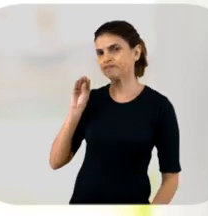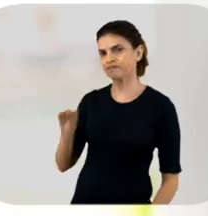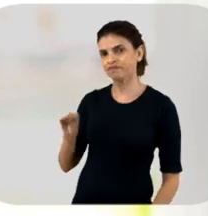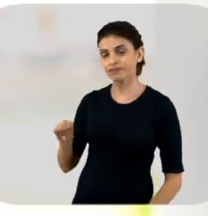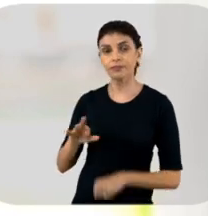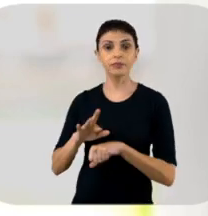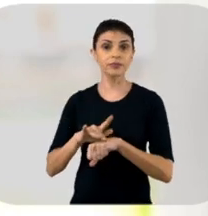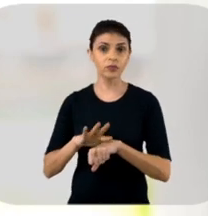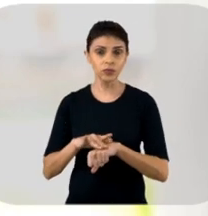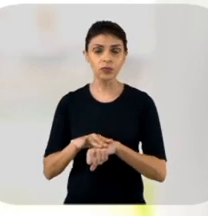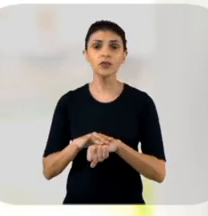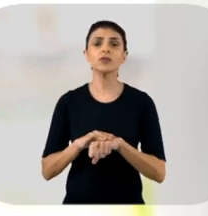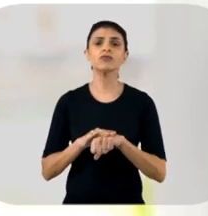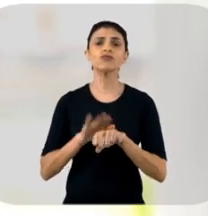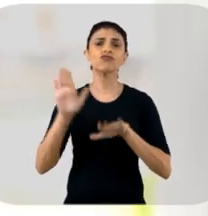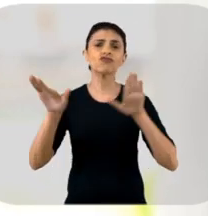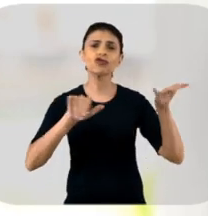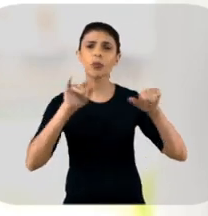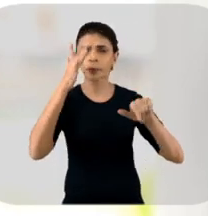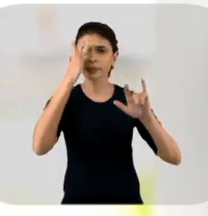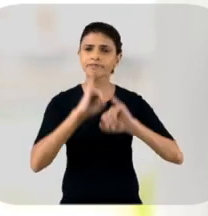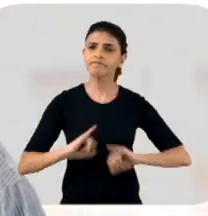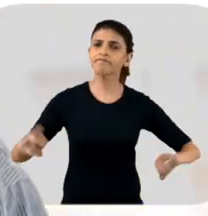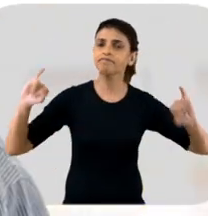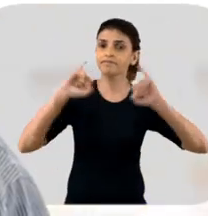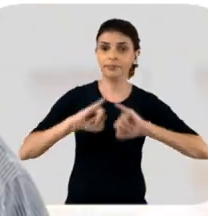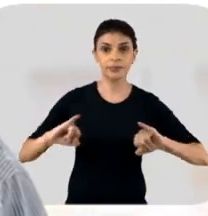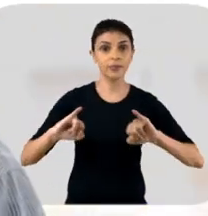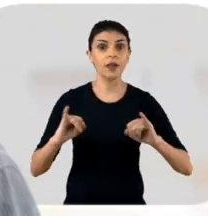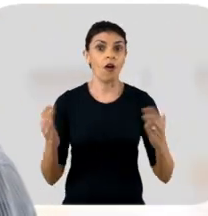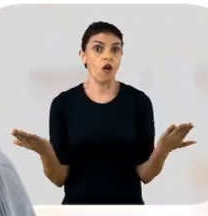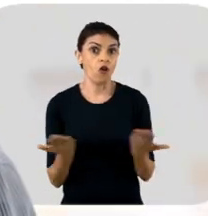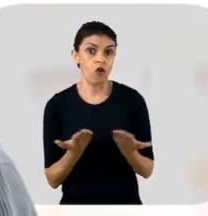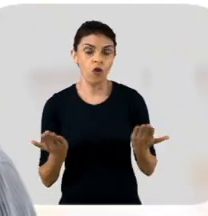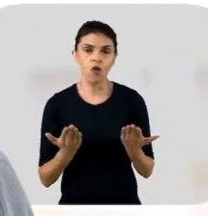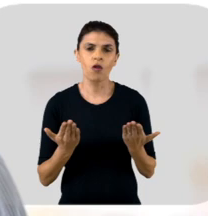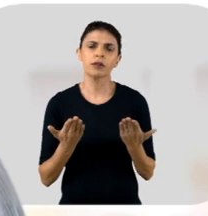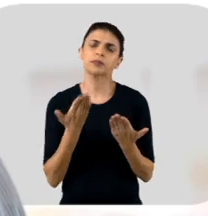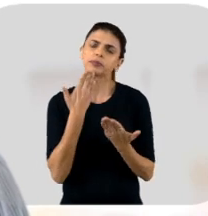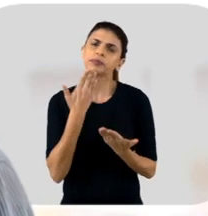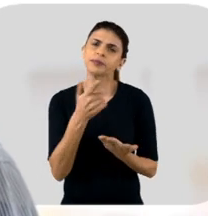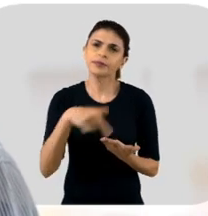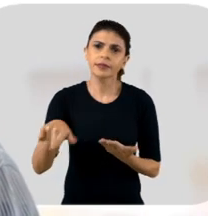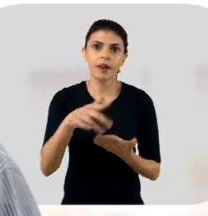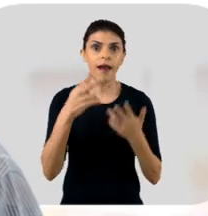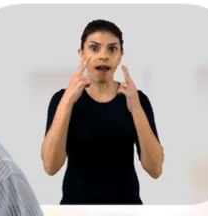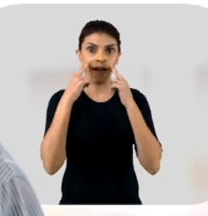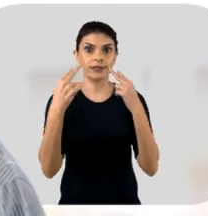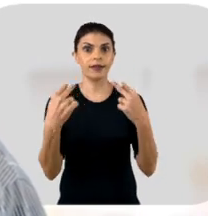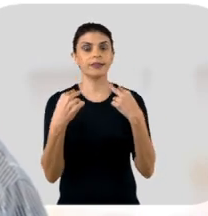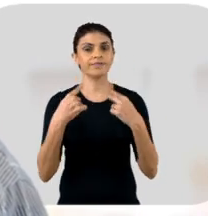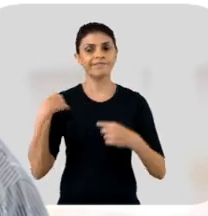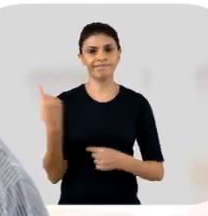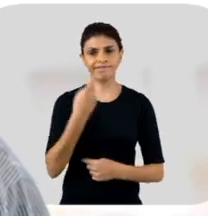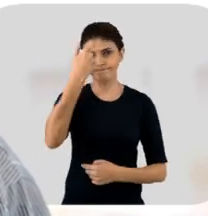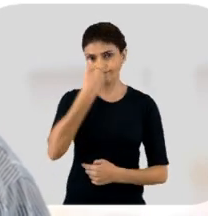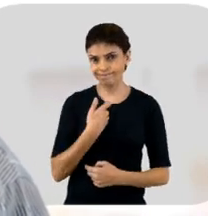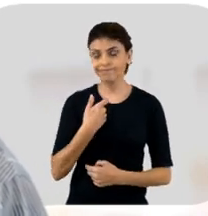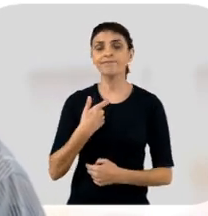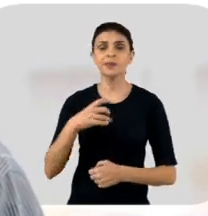Negligenciadas quer fazer um chamado para todos e a todas. Pedimos nesse momento a atenção de vocês. Nós estamos